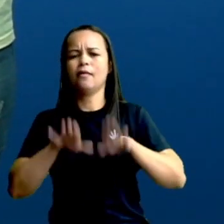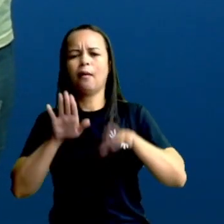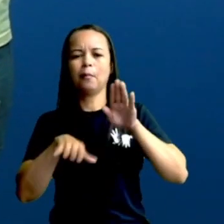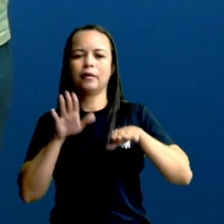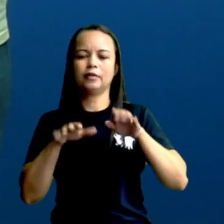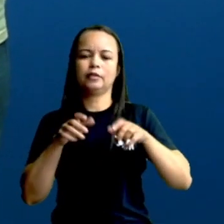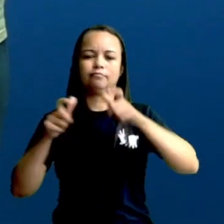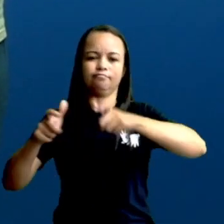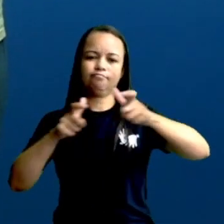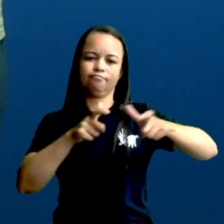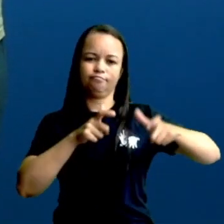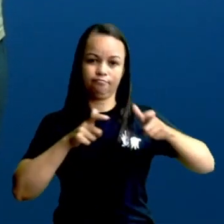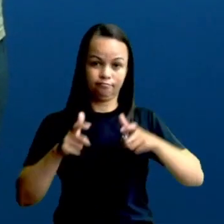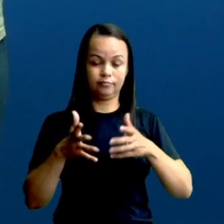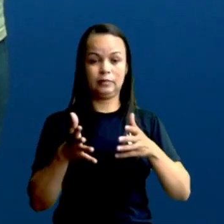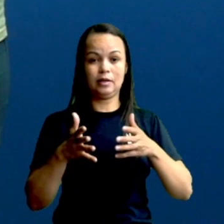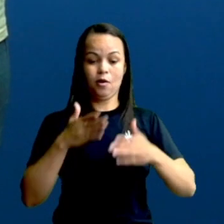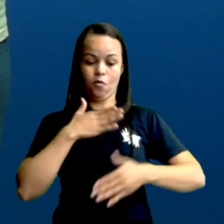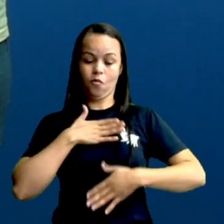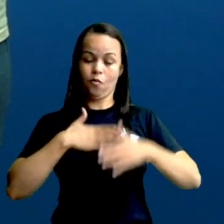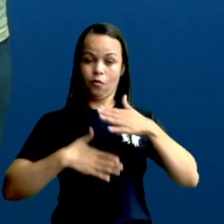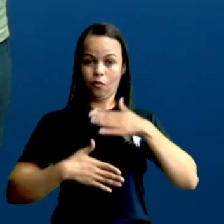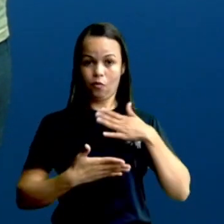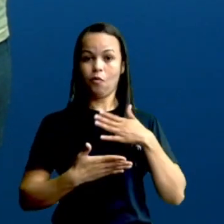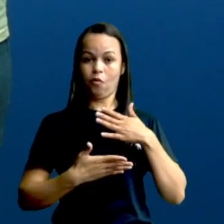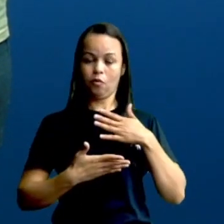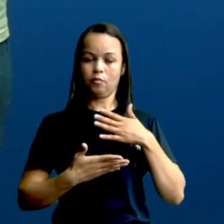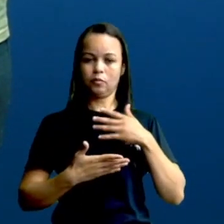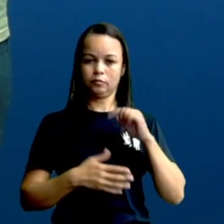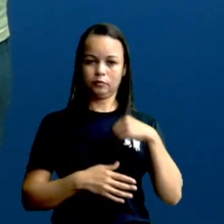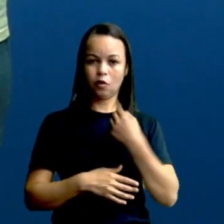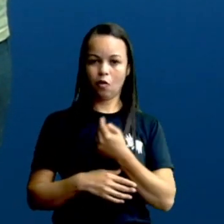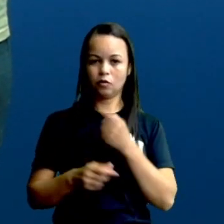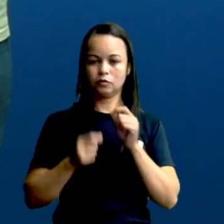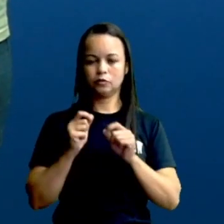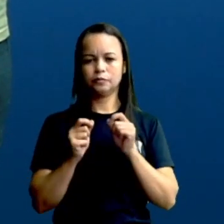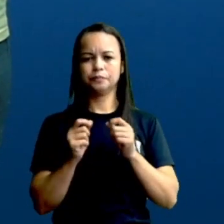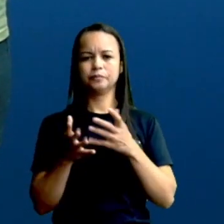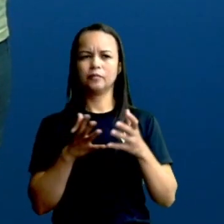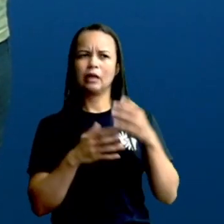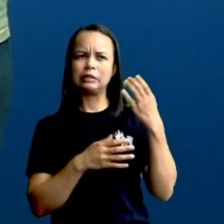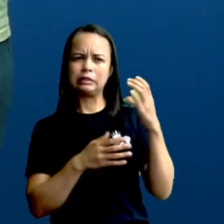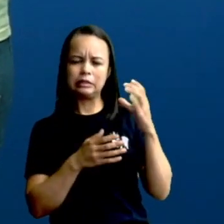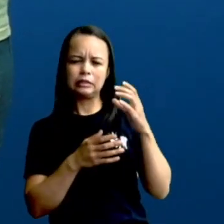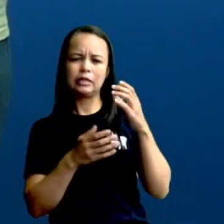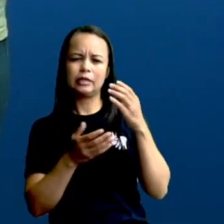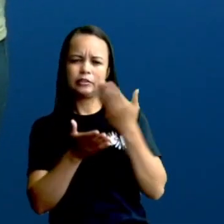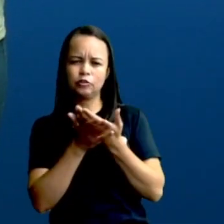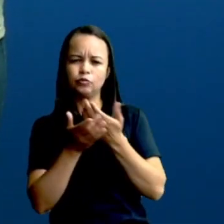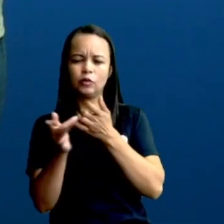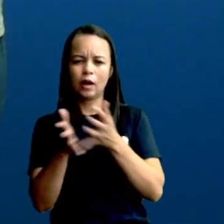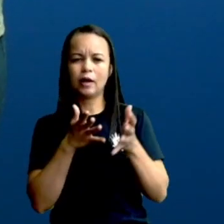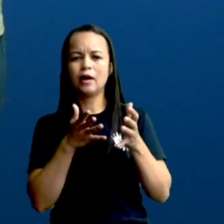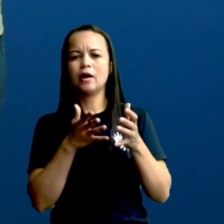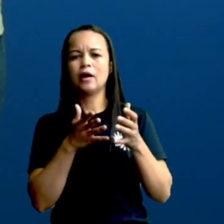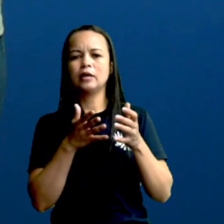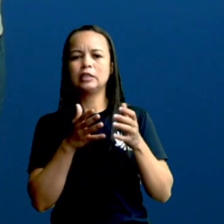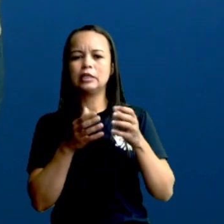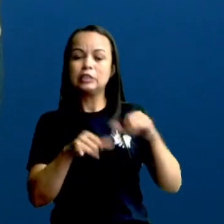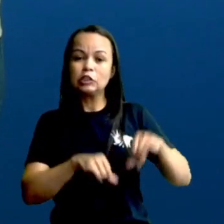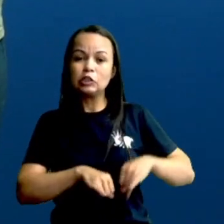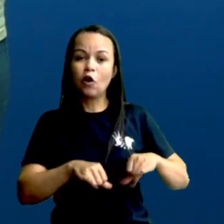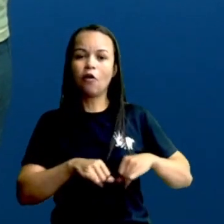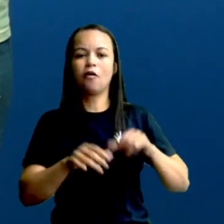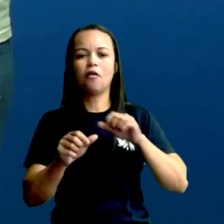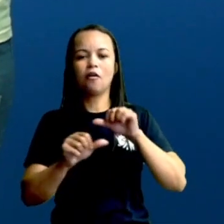dependendo dessa localidade, o corpo da gente, biologicamente, né, cientificamente falando, sofre alterações.